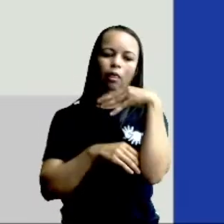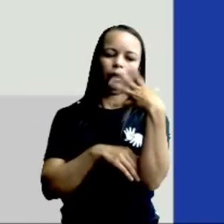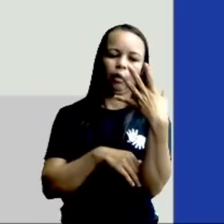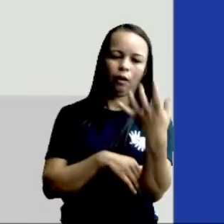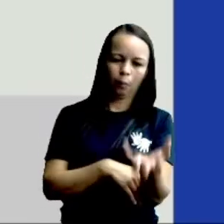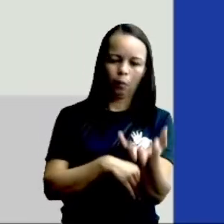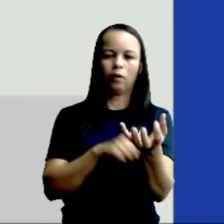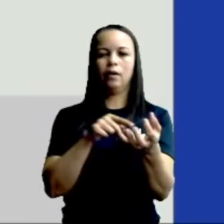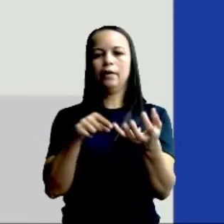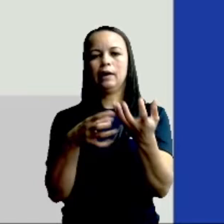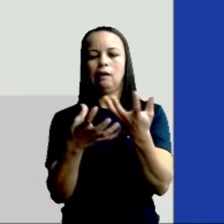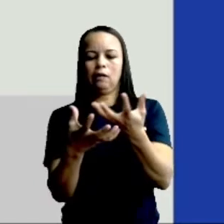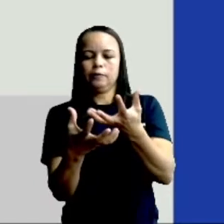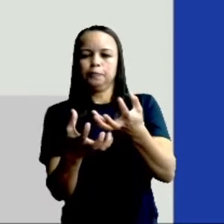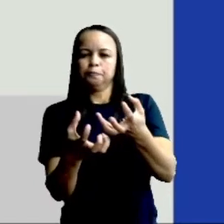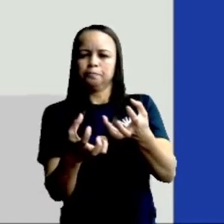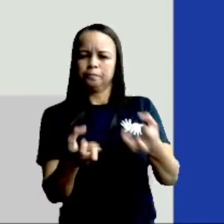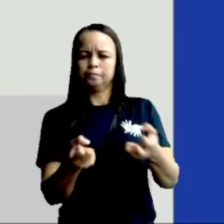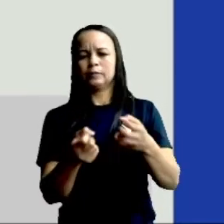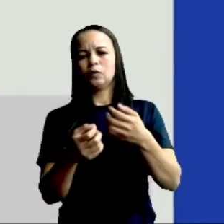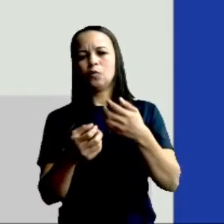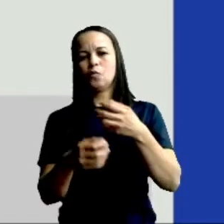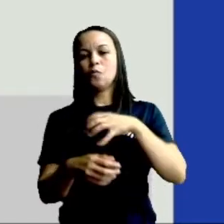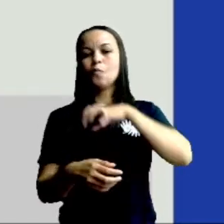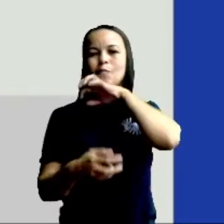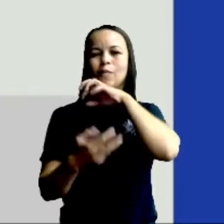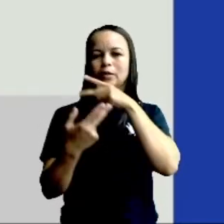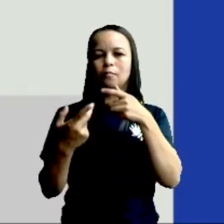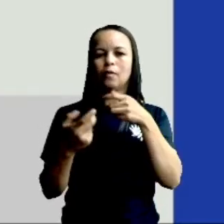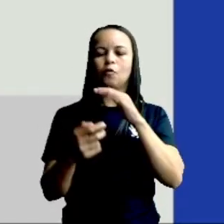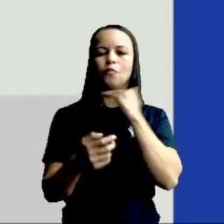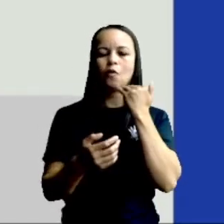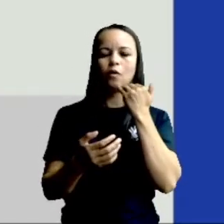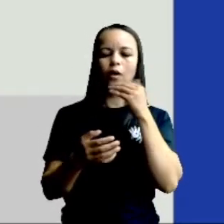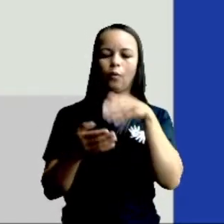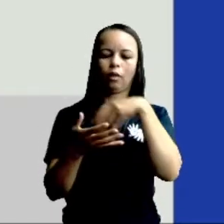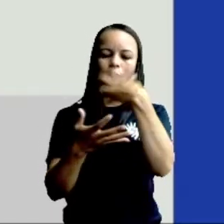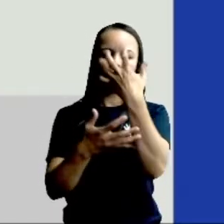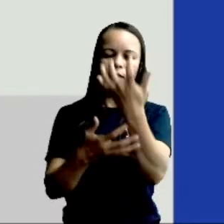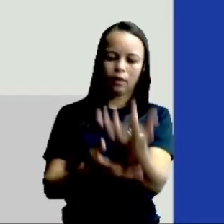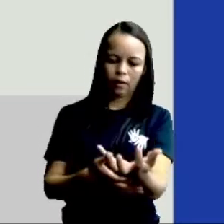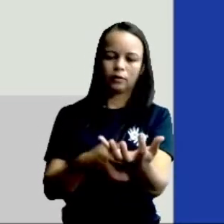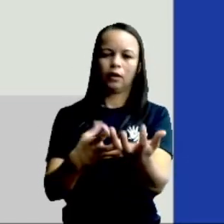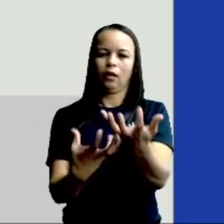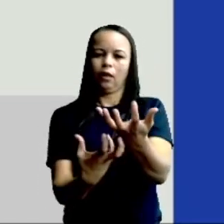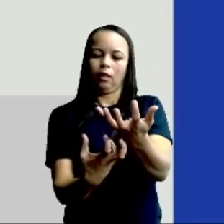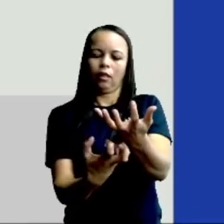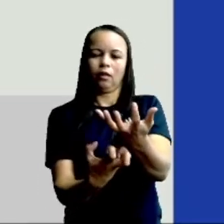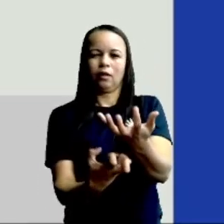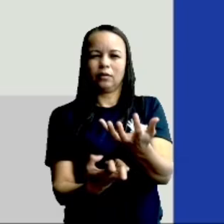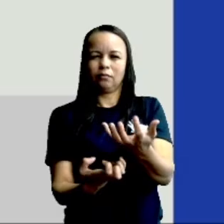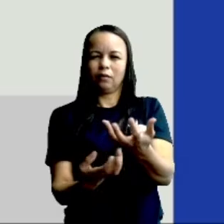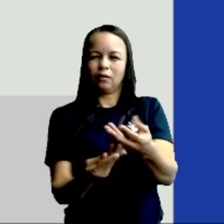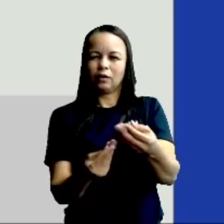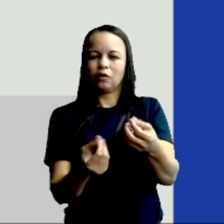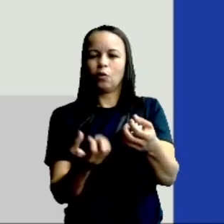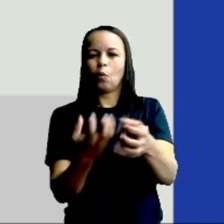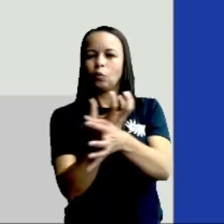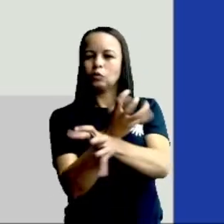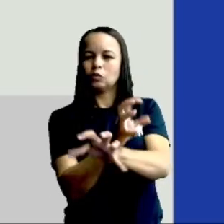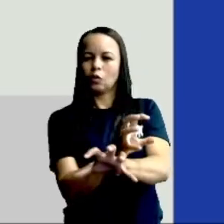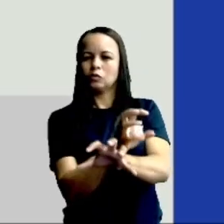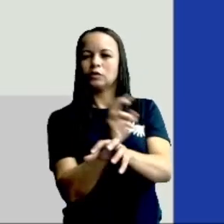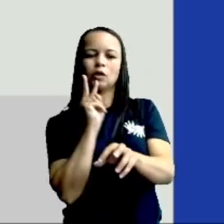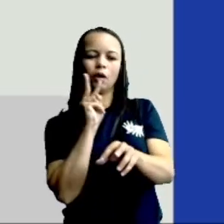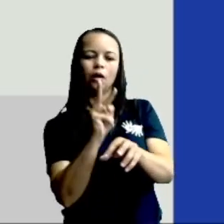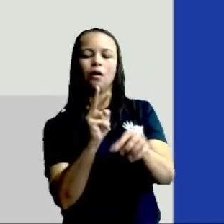animal morto por muito tempo ali na terra, depois quando você for lá ver, só vai ter lá os ossinhos do